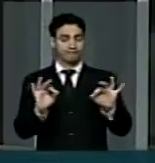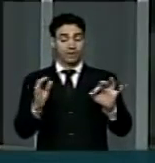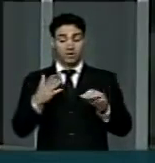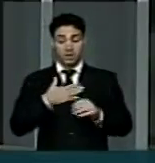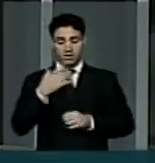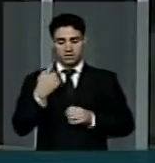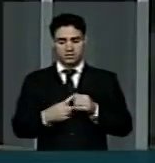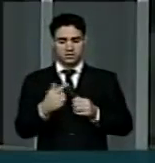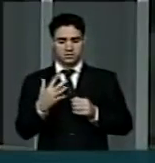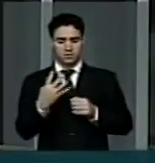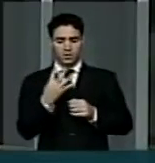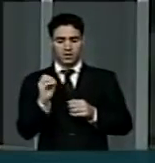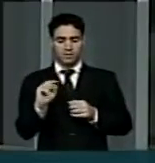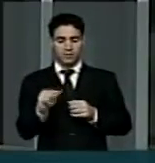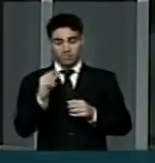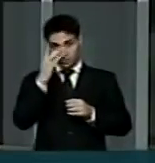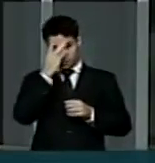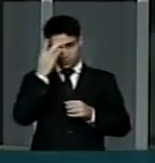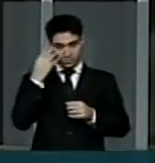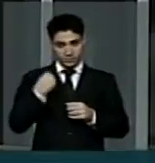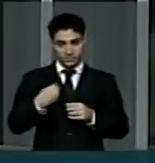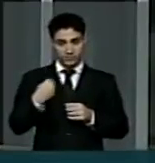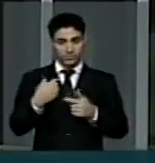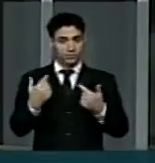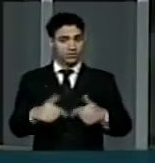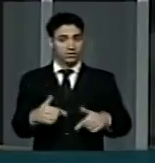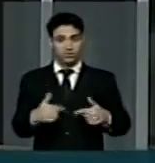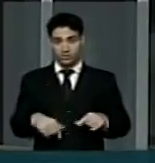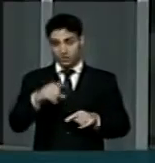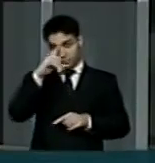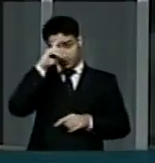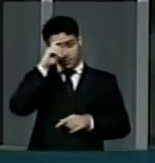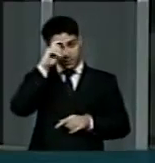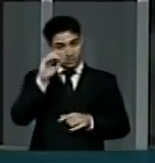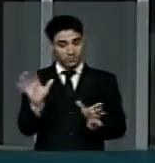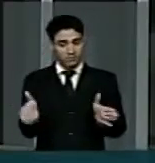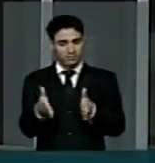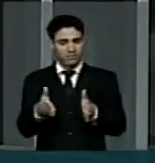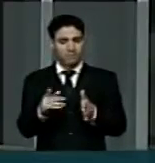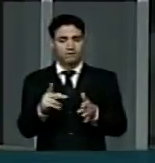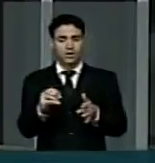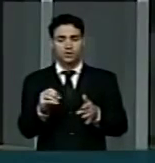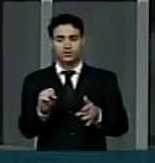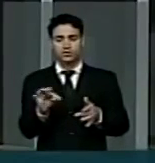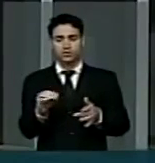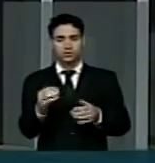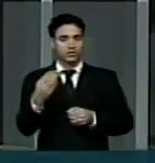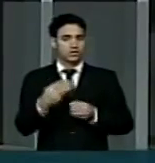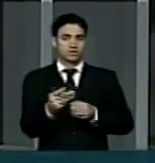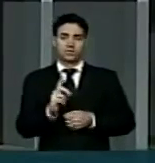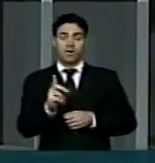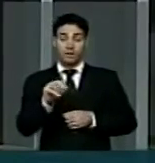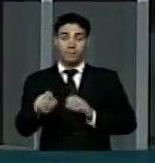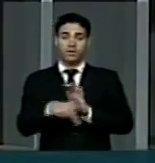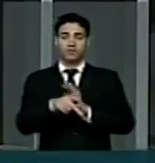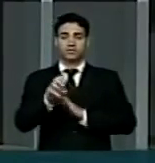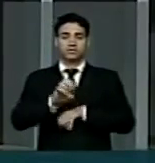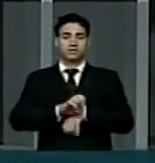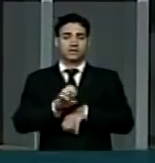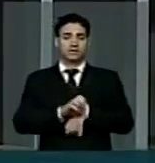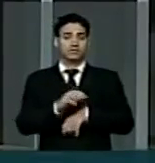de aproximadamente 40 mil habitantes, não tinha posto de saúde do município, era do estado. Não tinha médico,